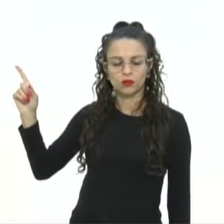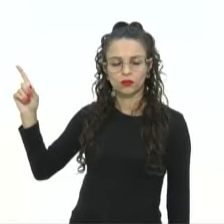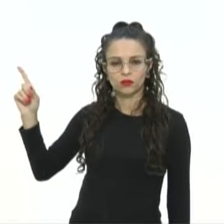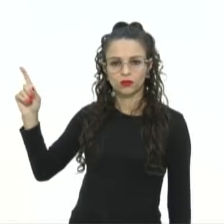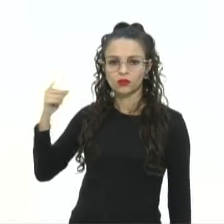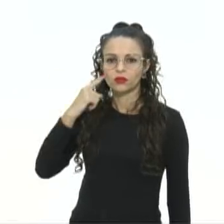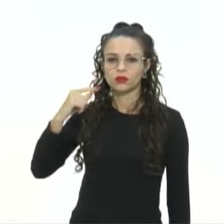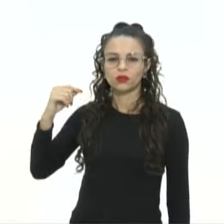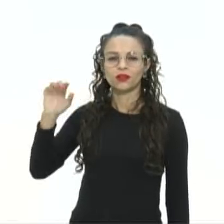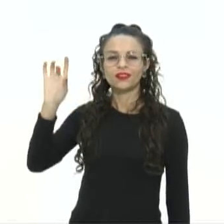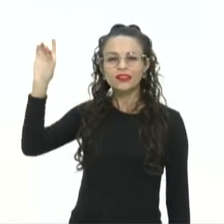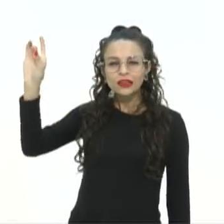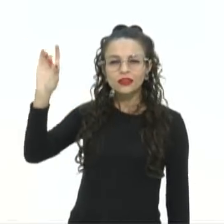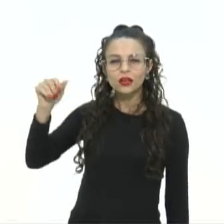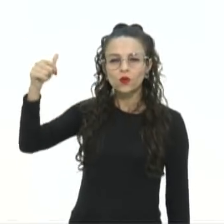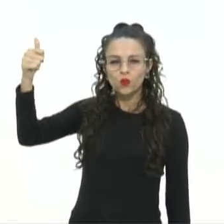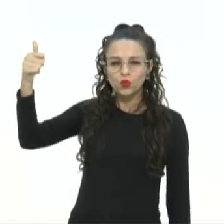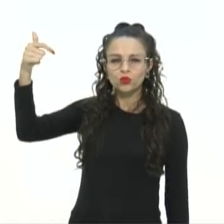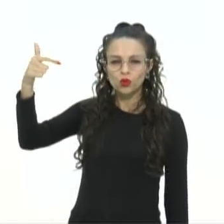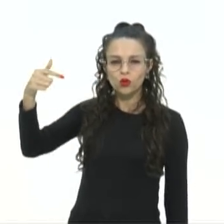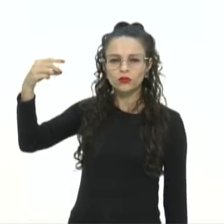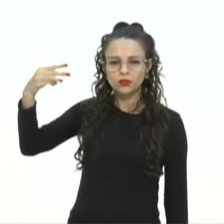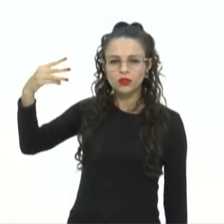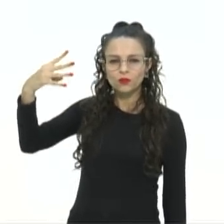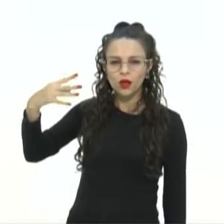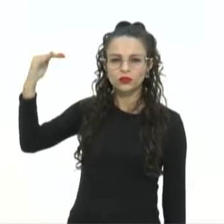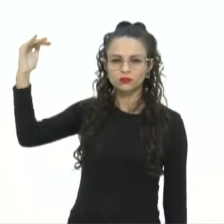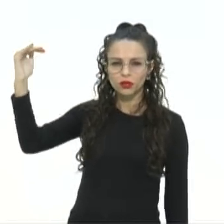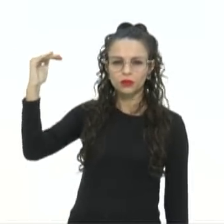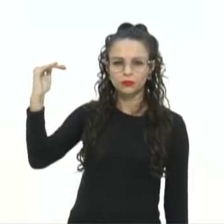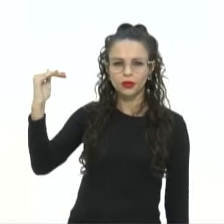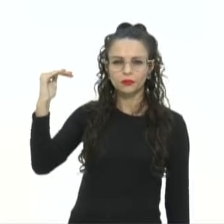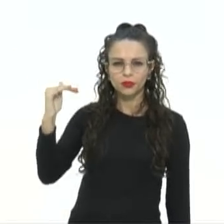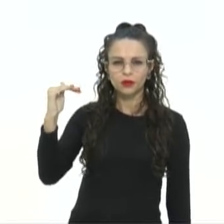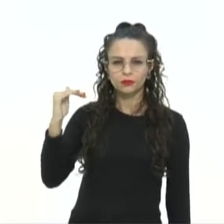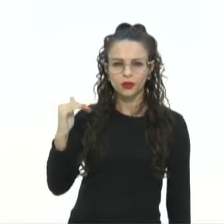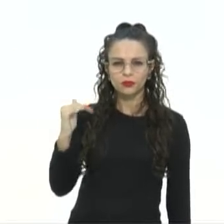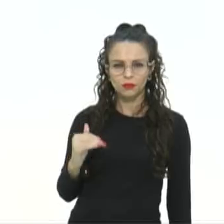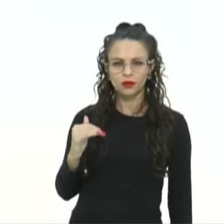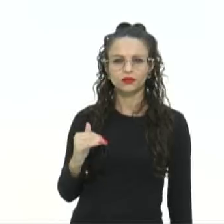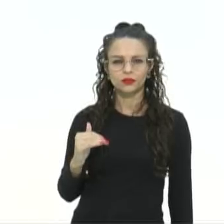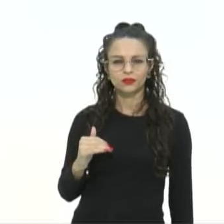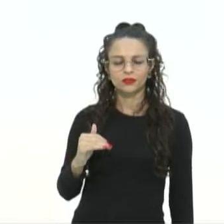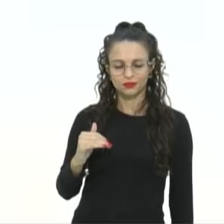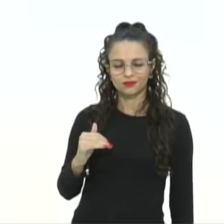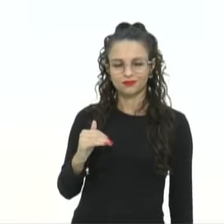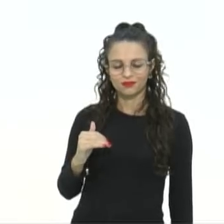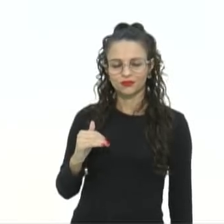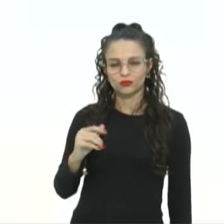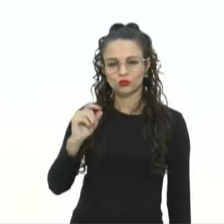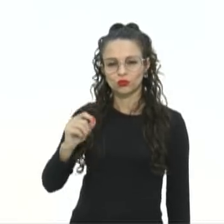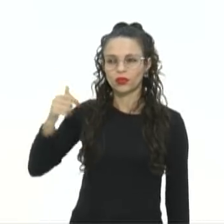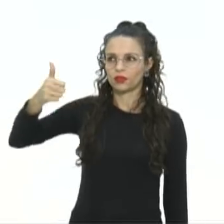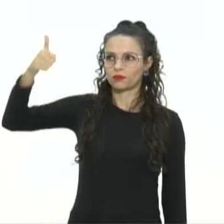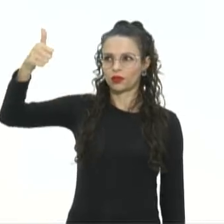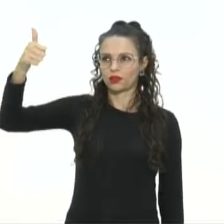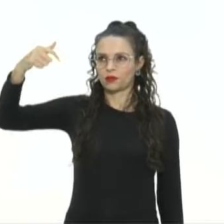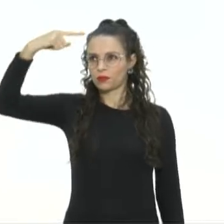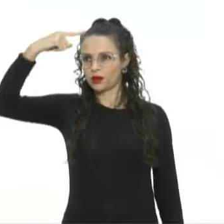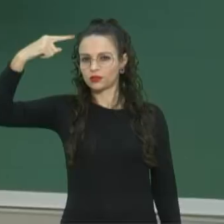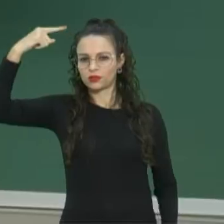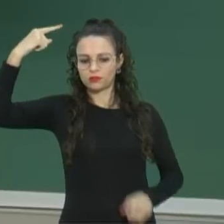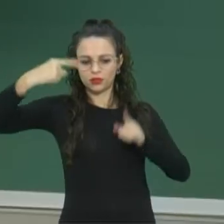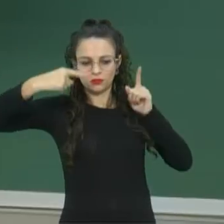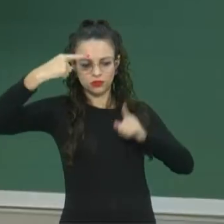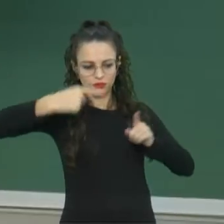cardeais, os bispos, os presbíteros e os padres, assim, no final, como se fosse uma escada, né, em que o maior manda e vai se